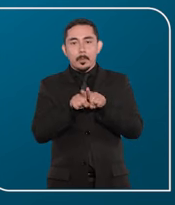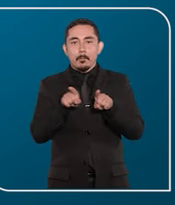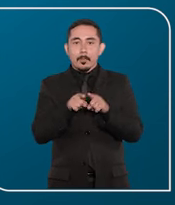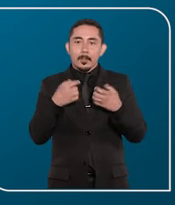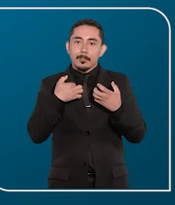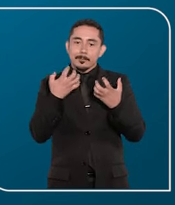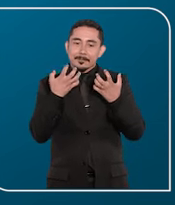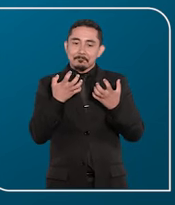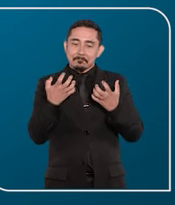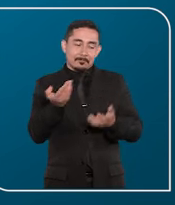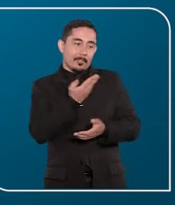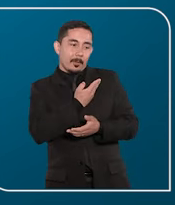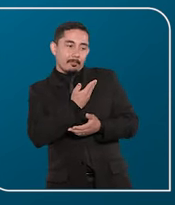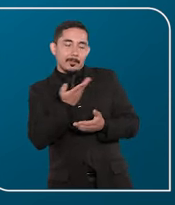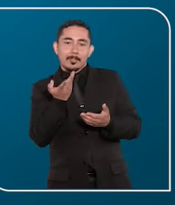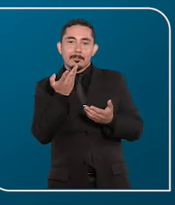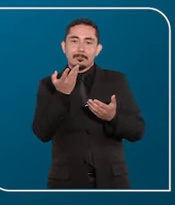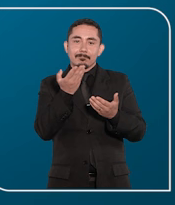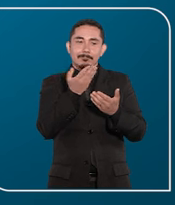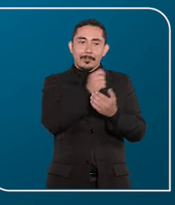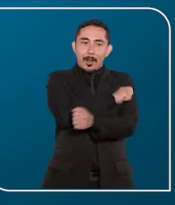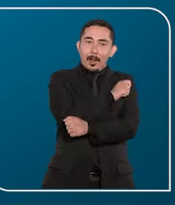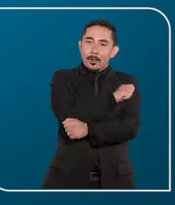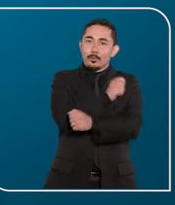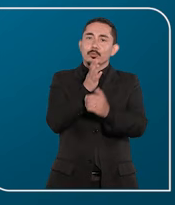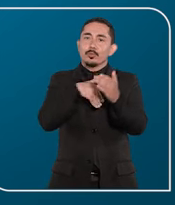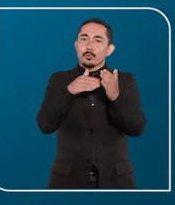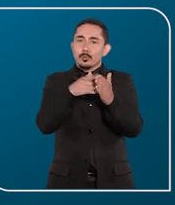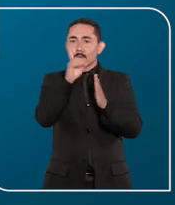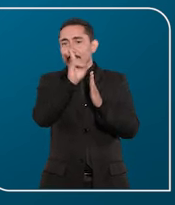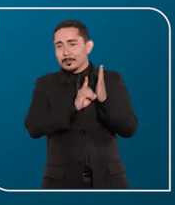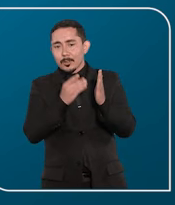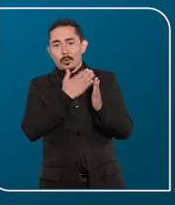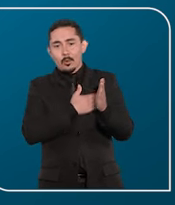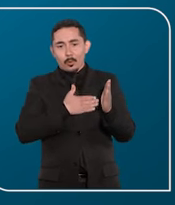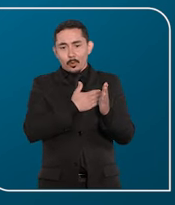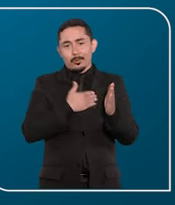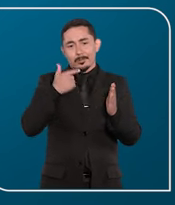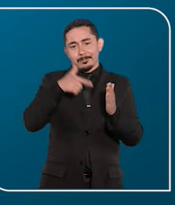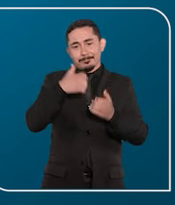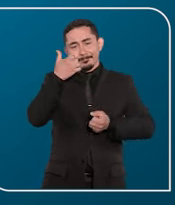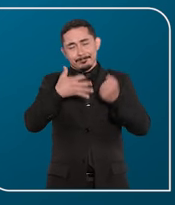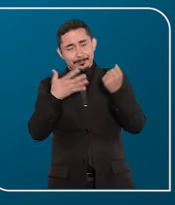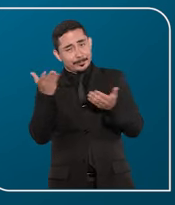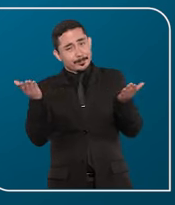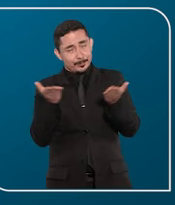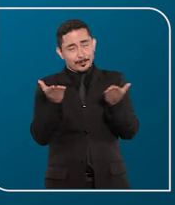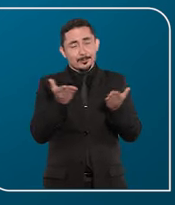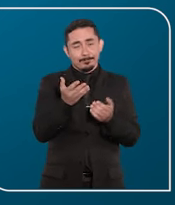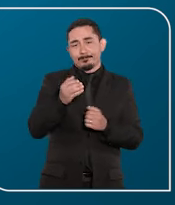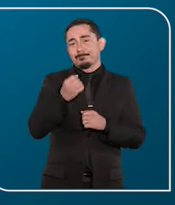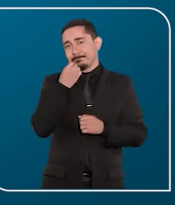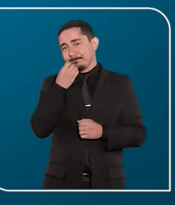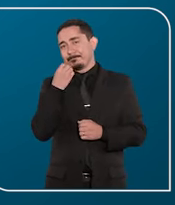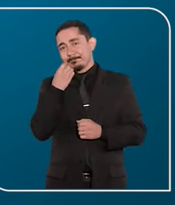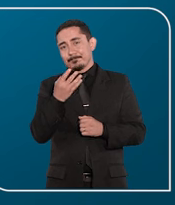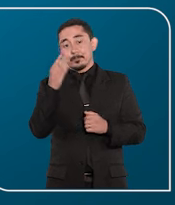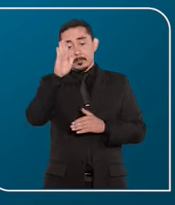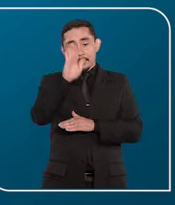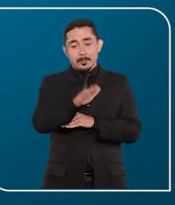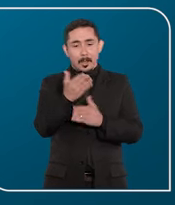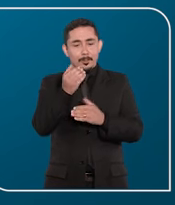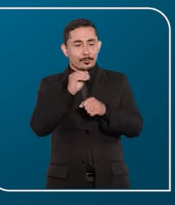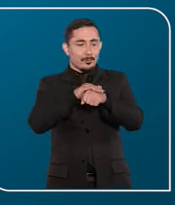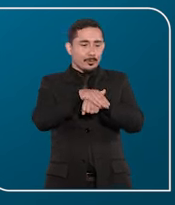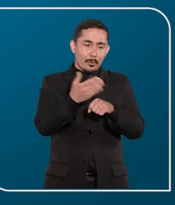amigos, estudantes e profissionais de direito gostem do que eles vão escutar hoje, nessa tarde, noite,